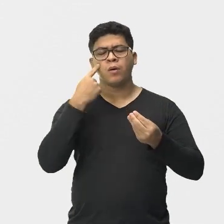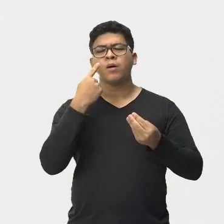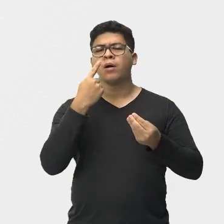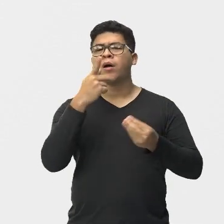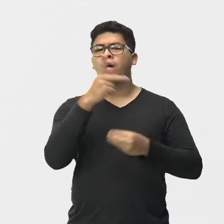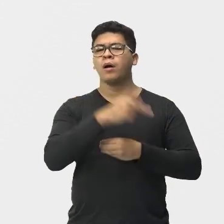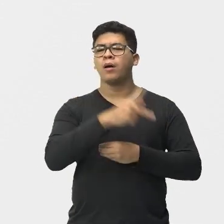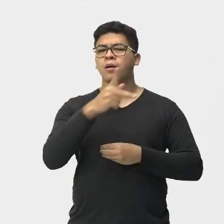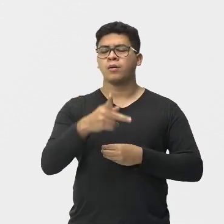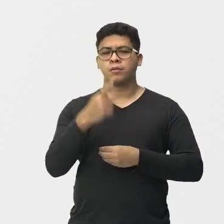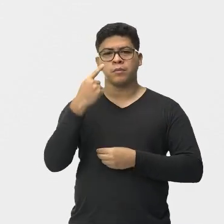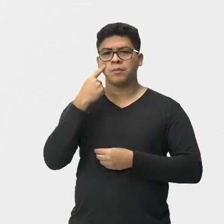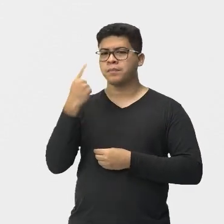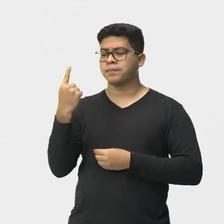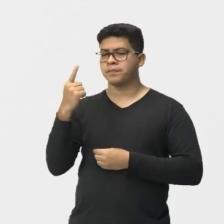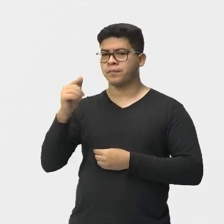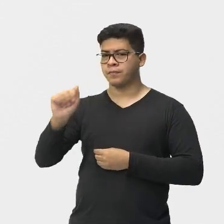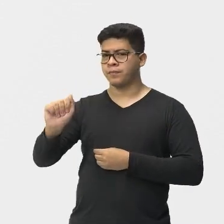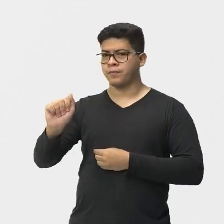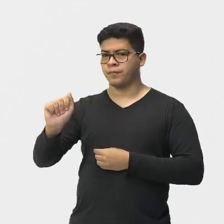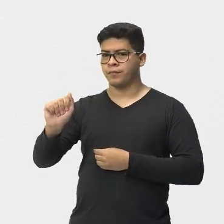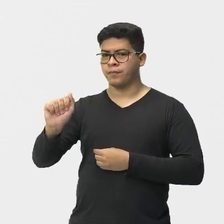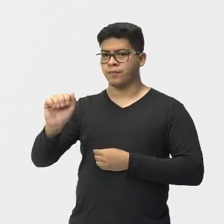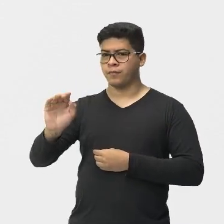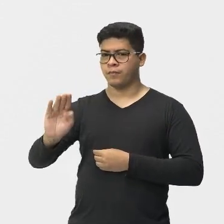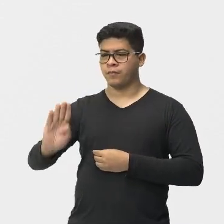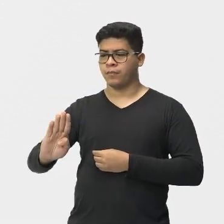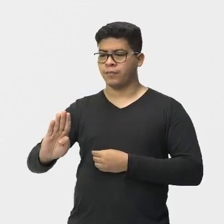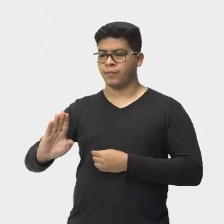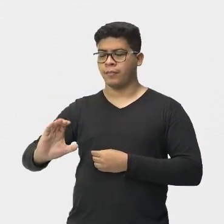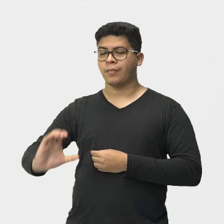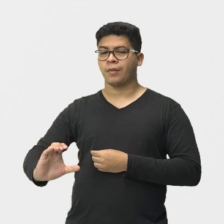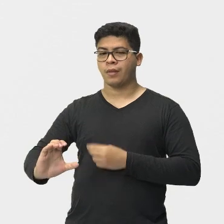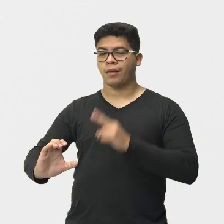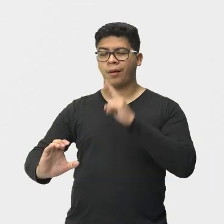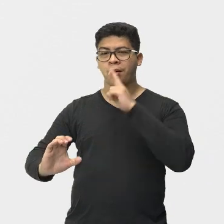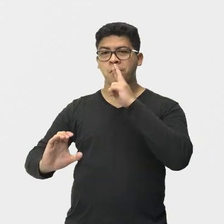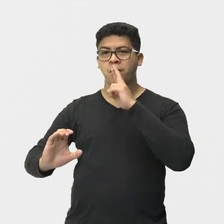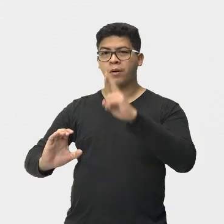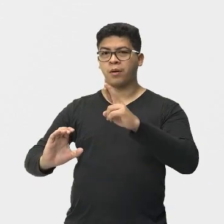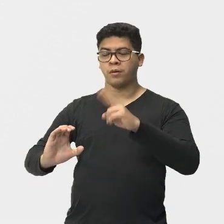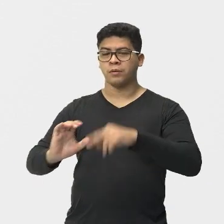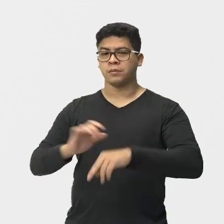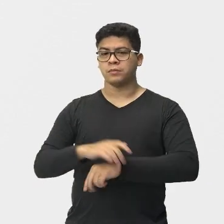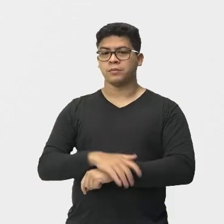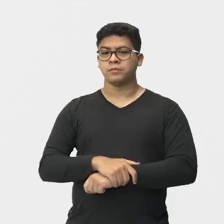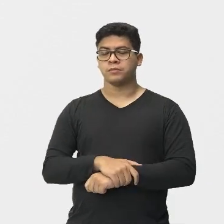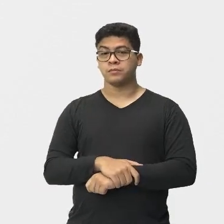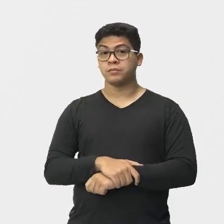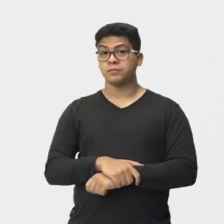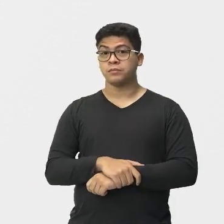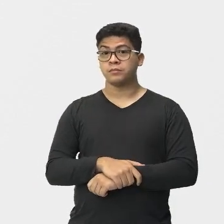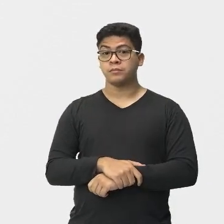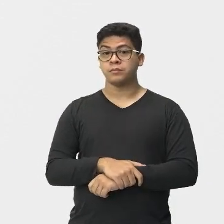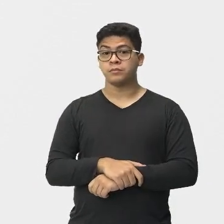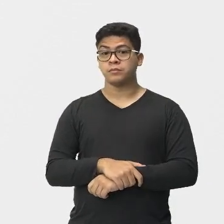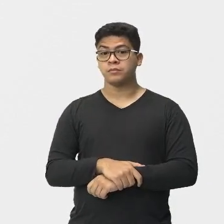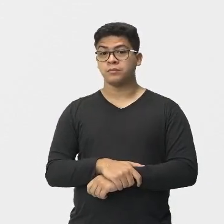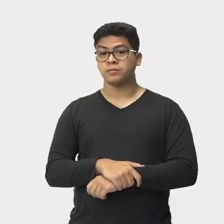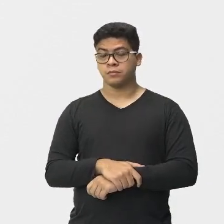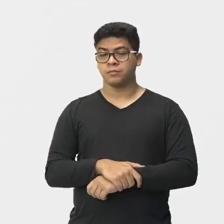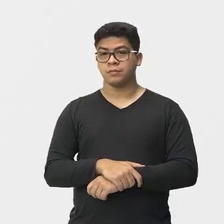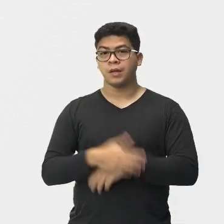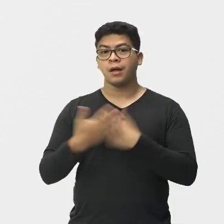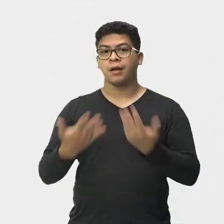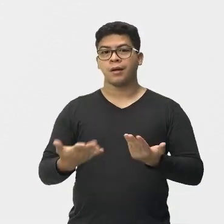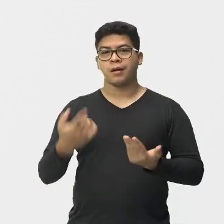explicou. Na letra B ficou se lo di e na letra C ficou se las entregarán, tá bom?